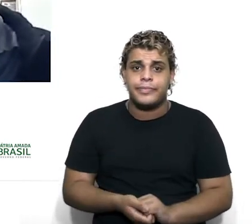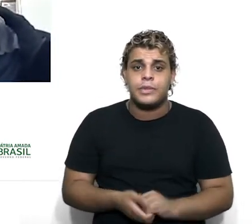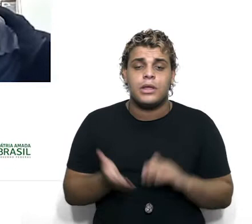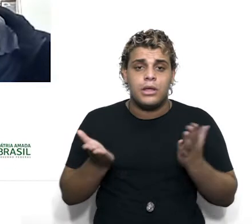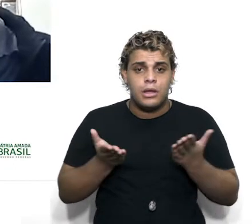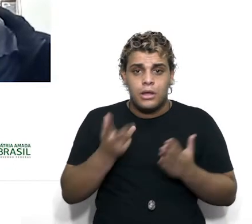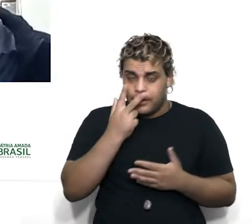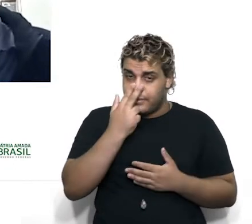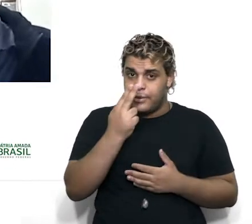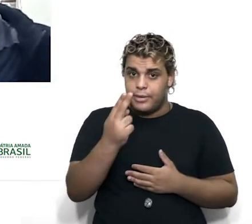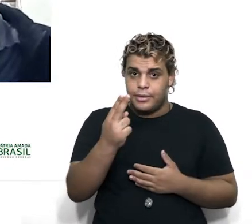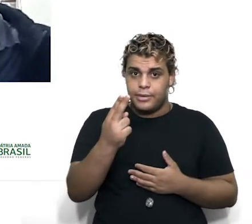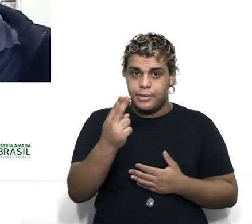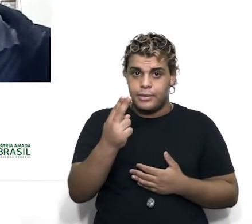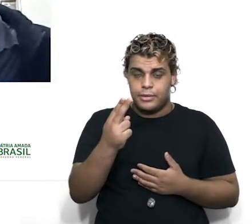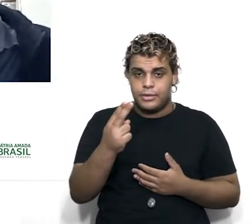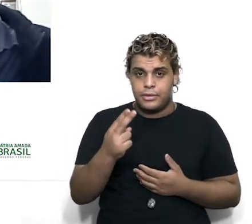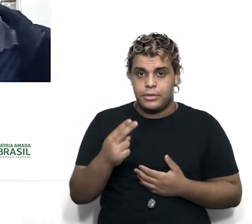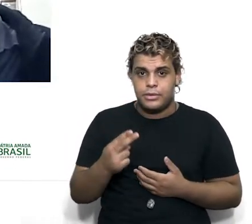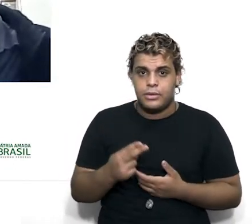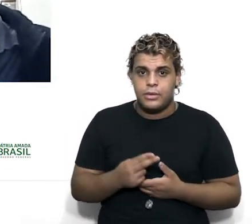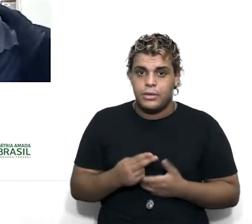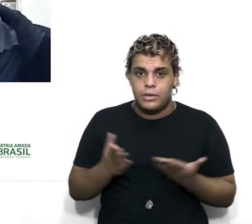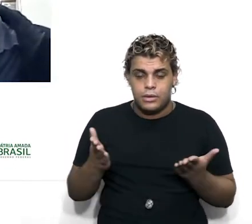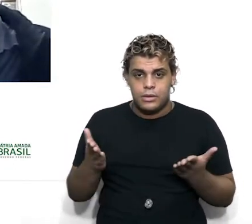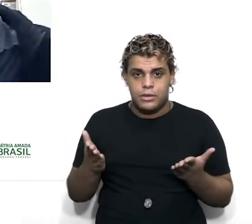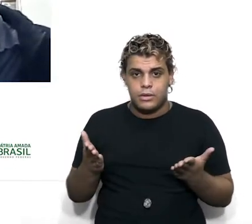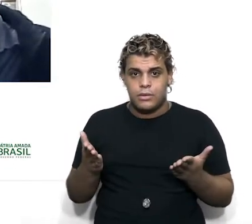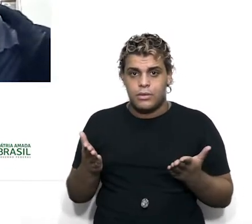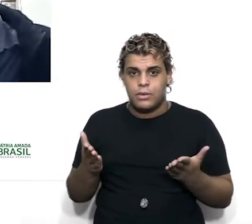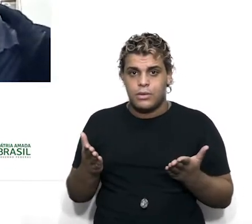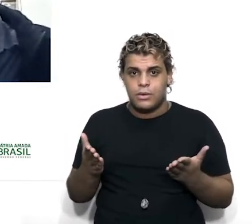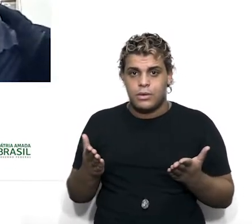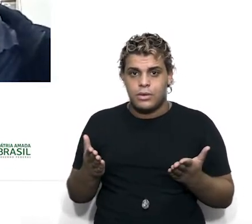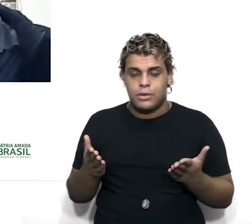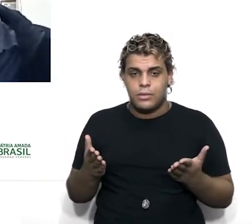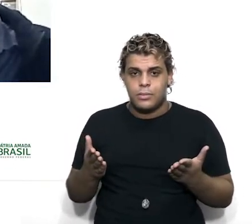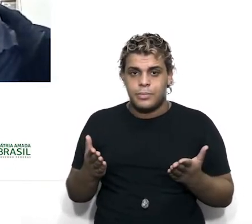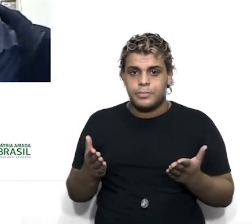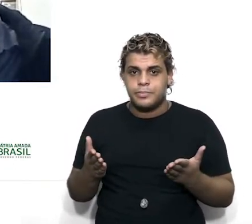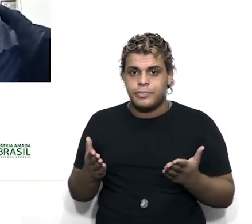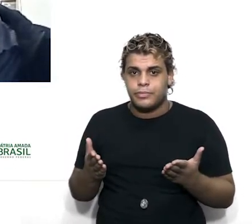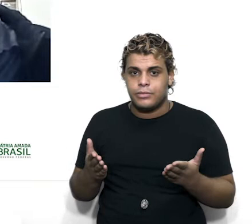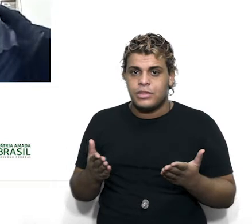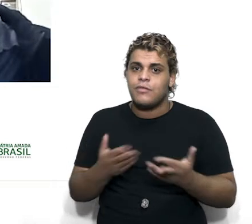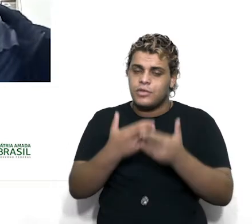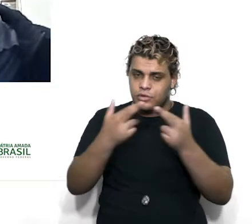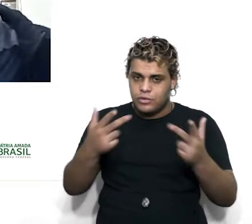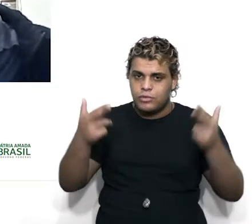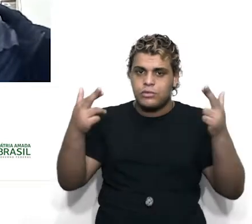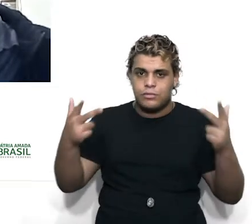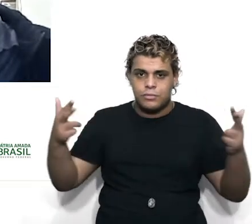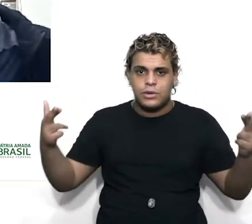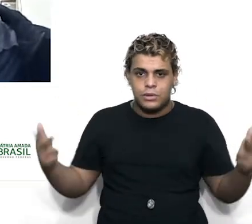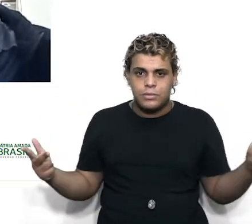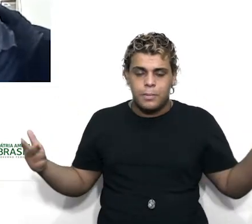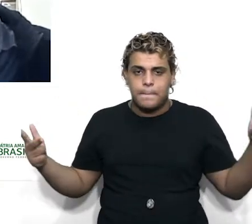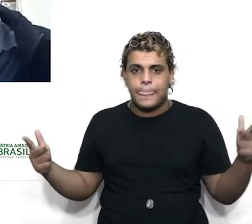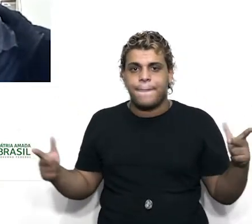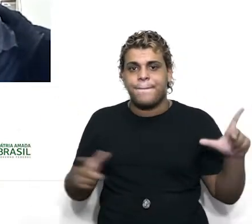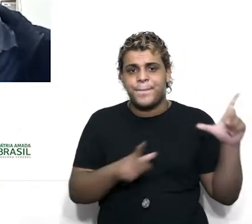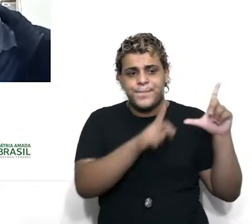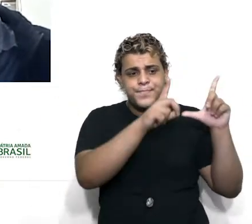que este desejo de viajar vai crescer muito, mas se calhar uma viagem diferente, uma viagem